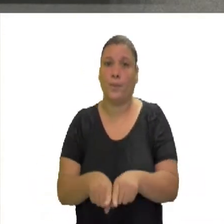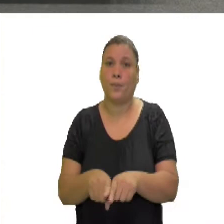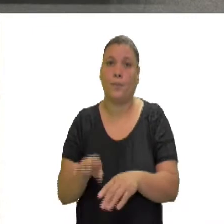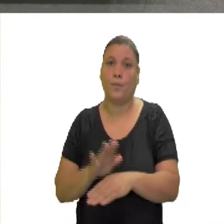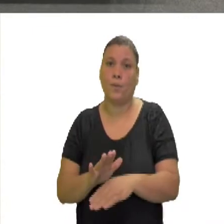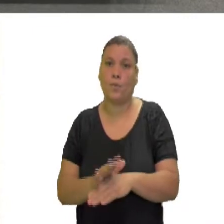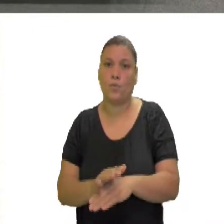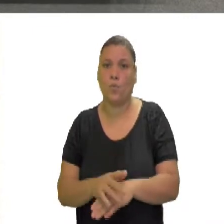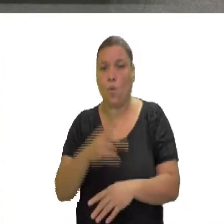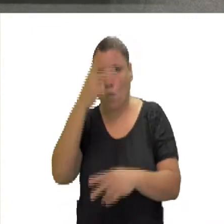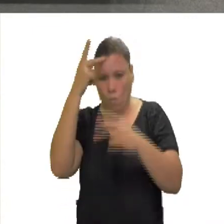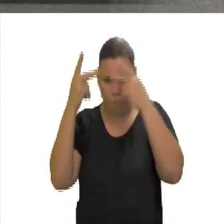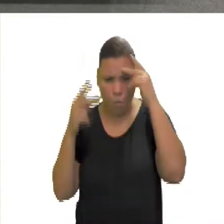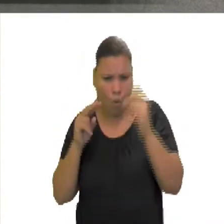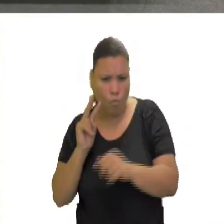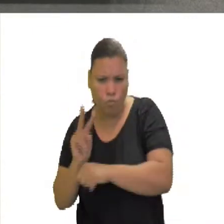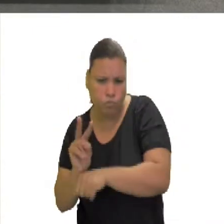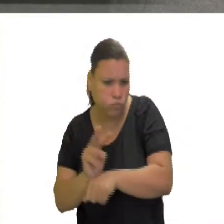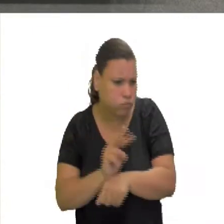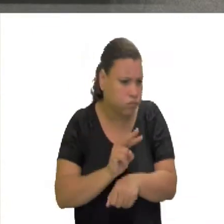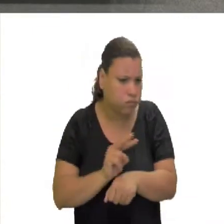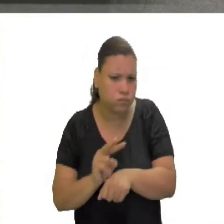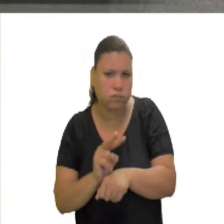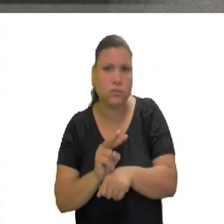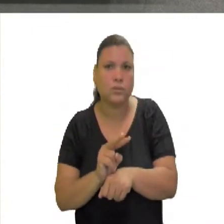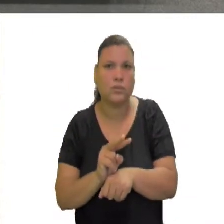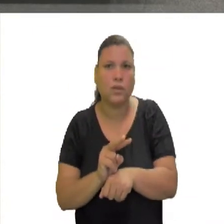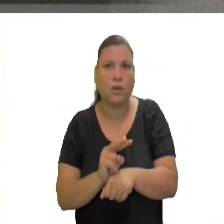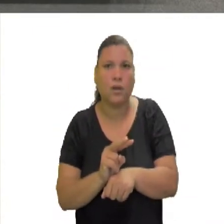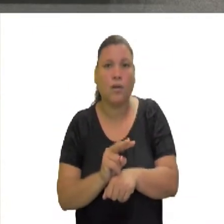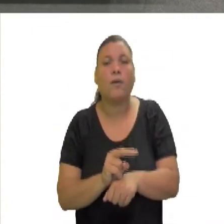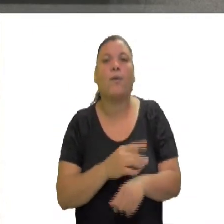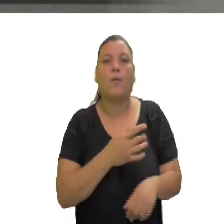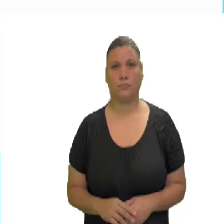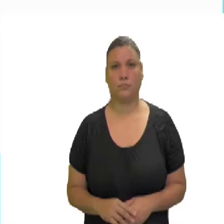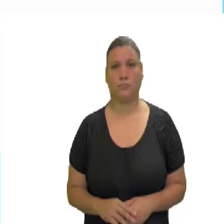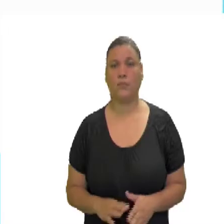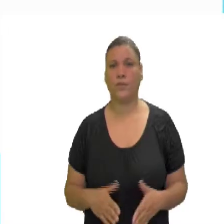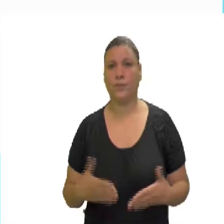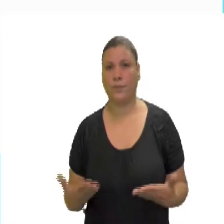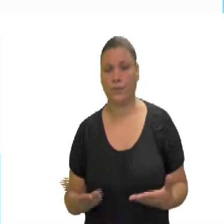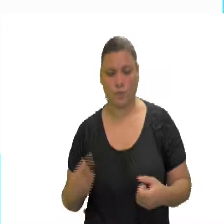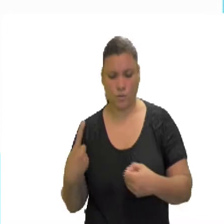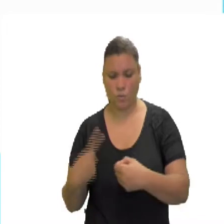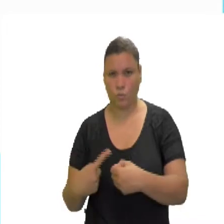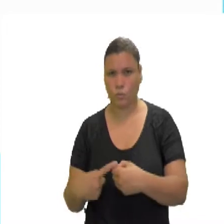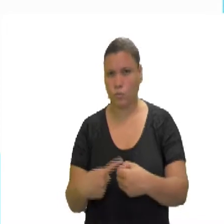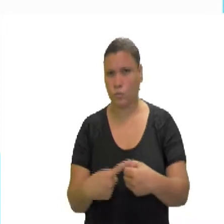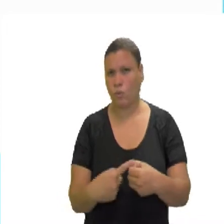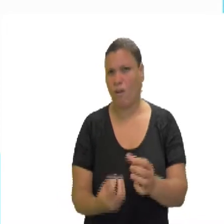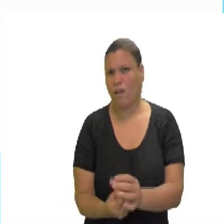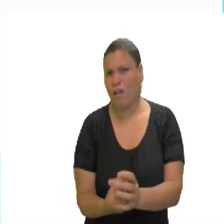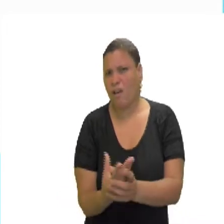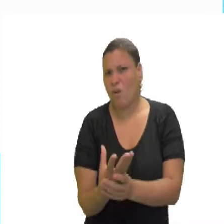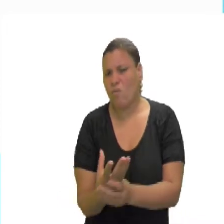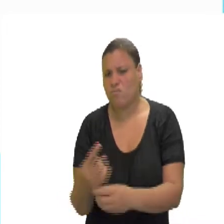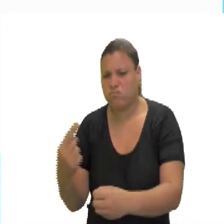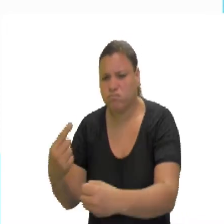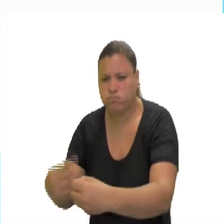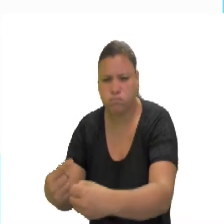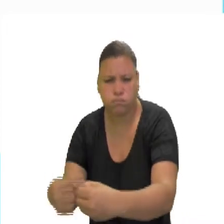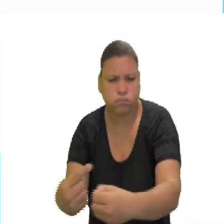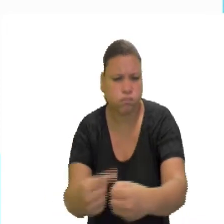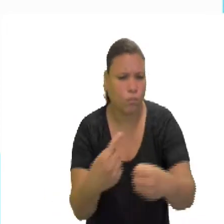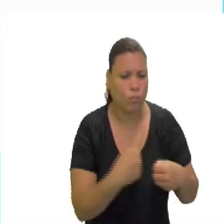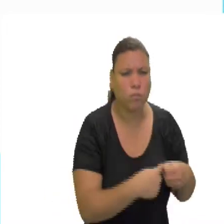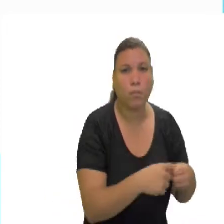e a chegada desse ouro até o porto. E aí veio a fundação de vilas e pontos